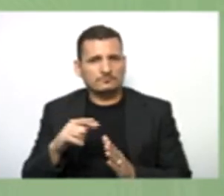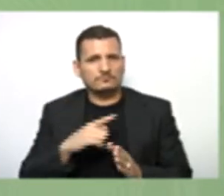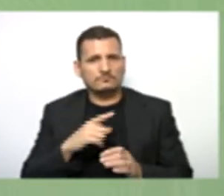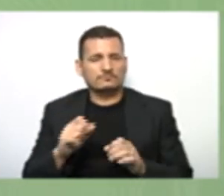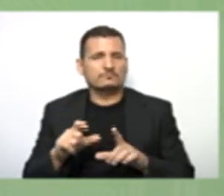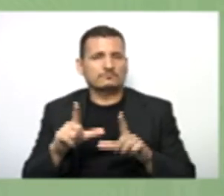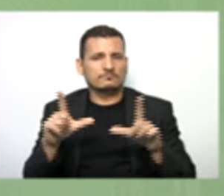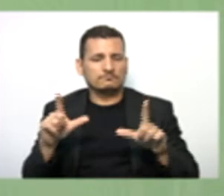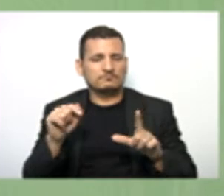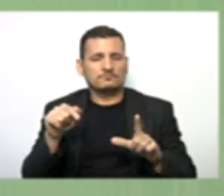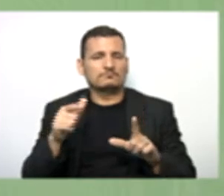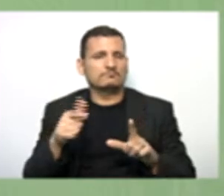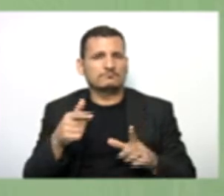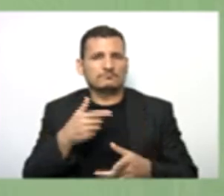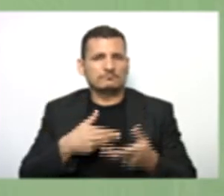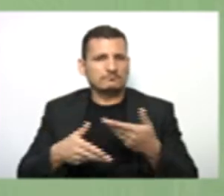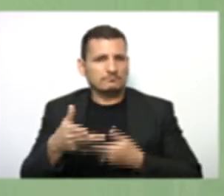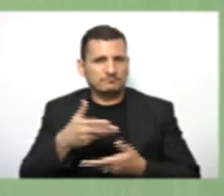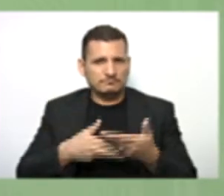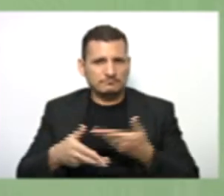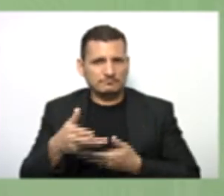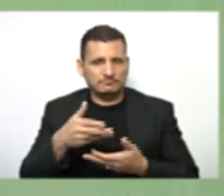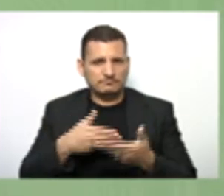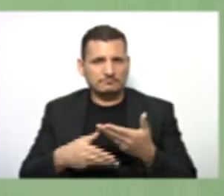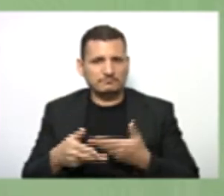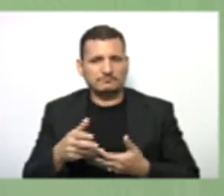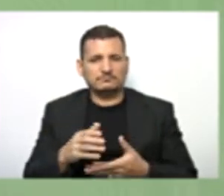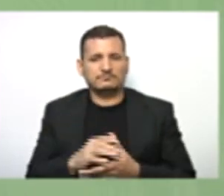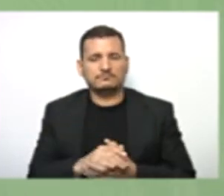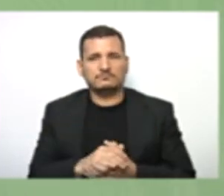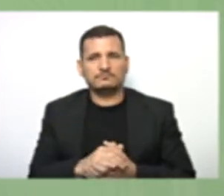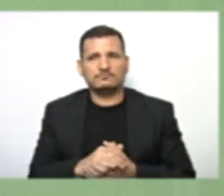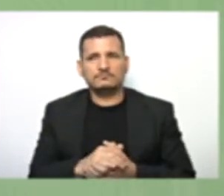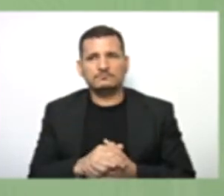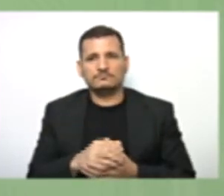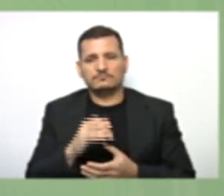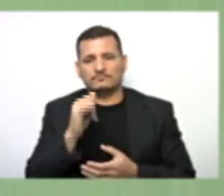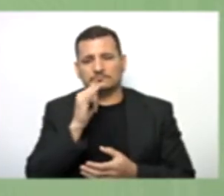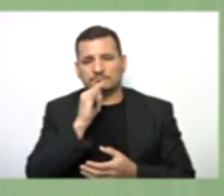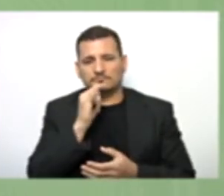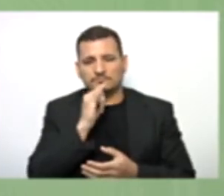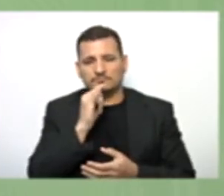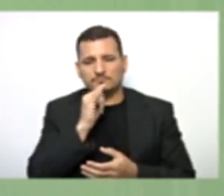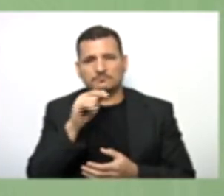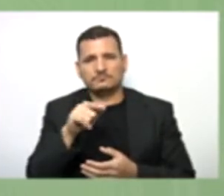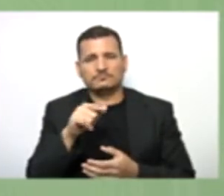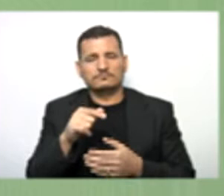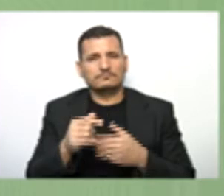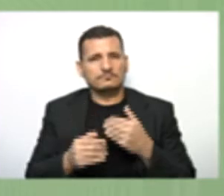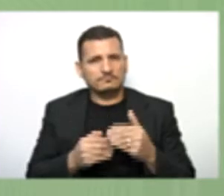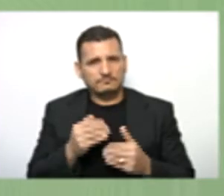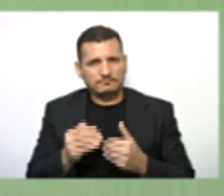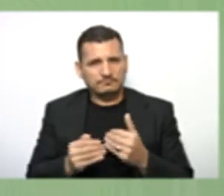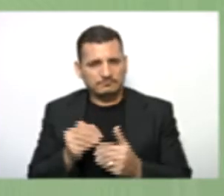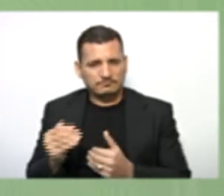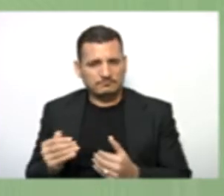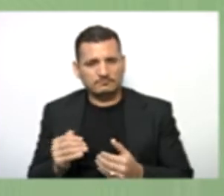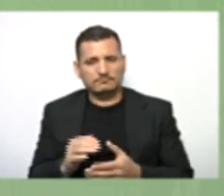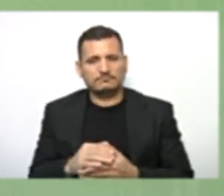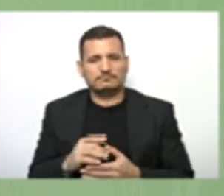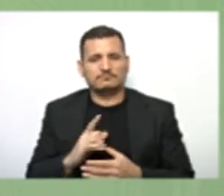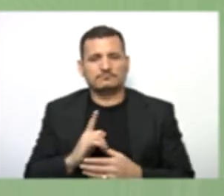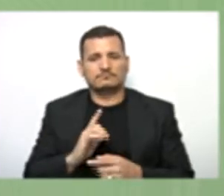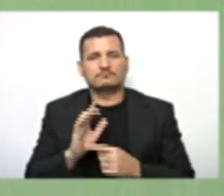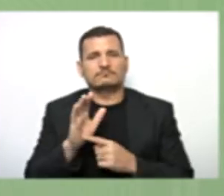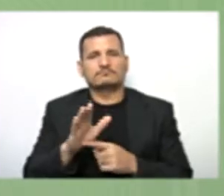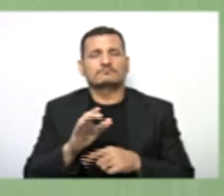sem interagir com esse usuário. Como exemplo para esse tipo de processo, a gente traz aí para vocês